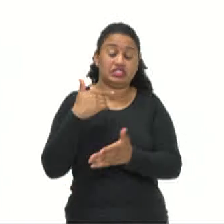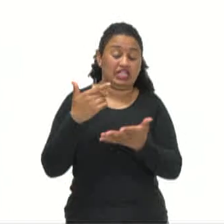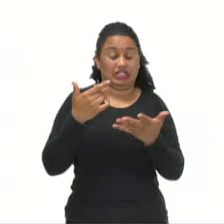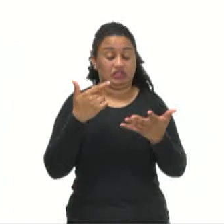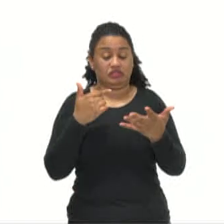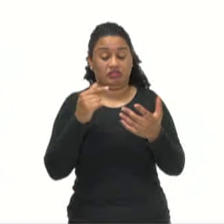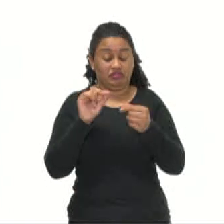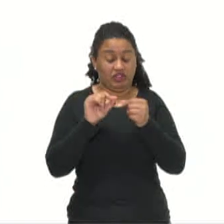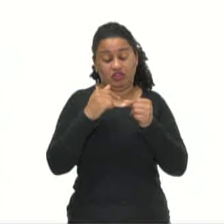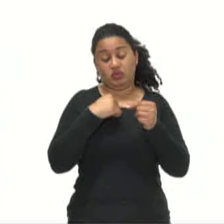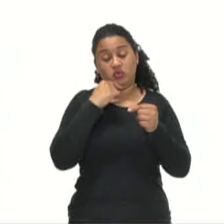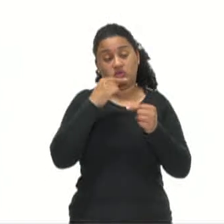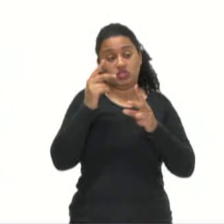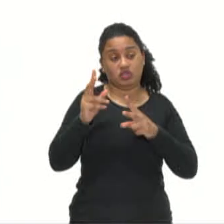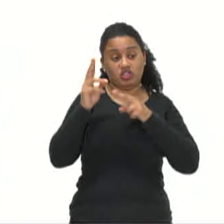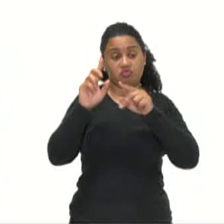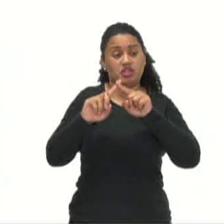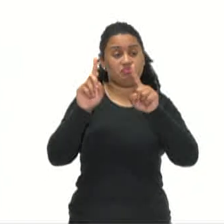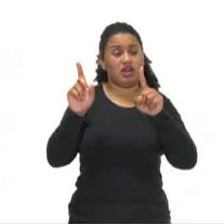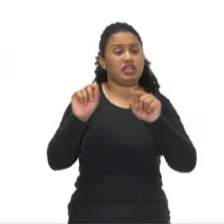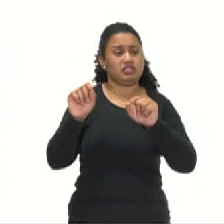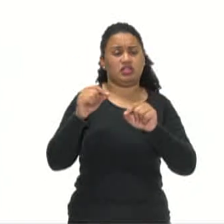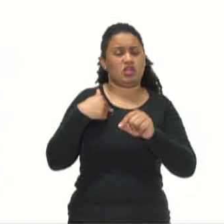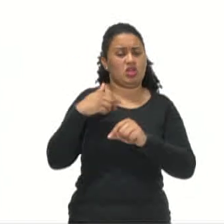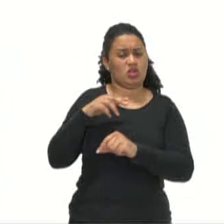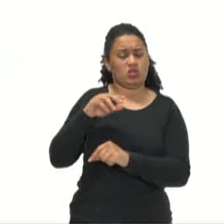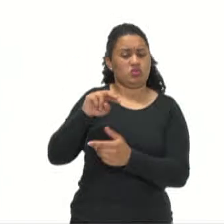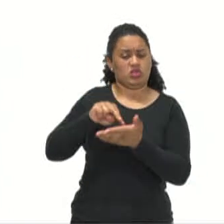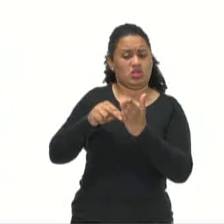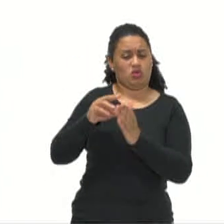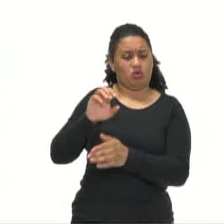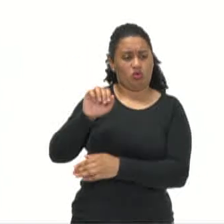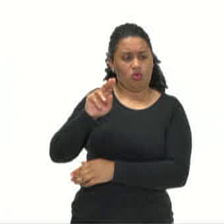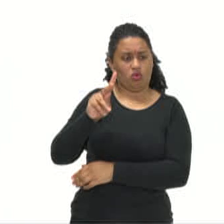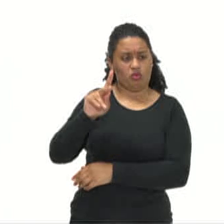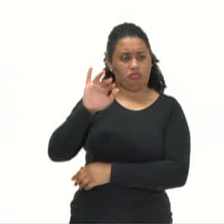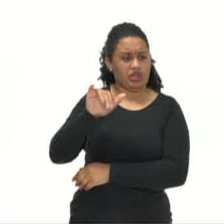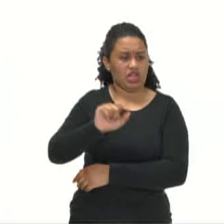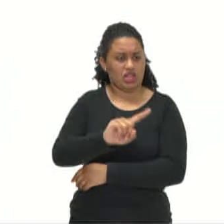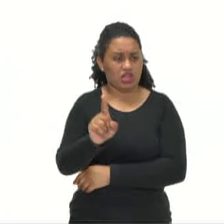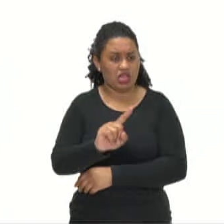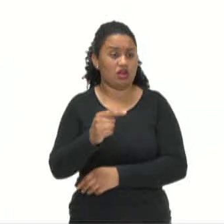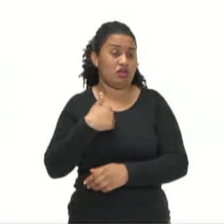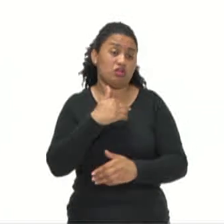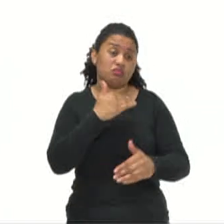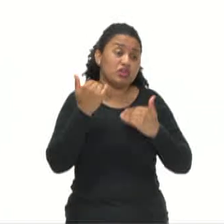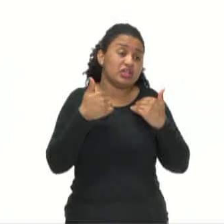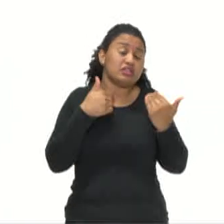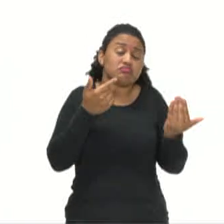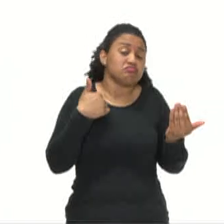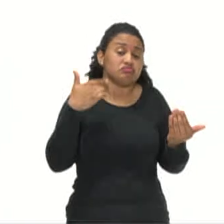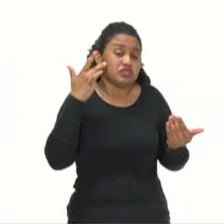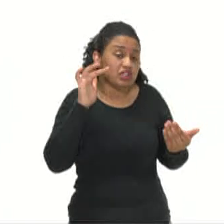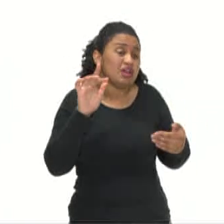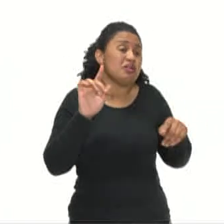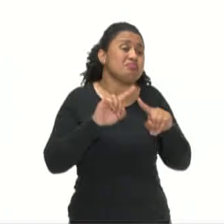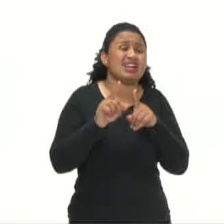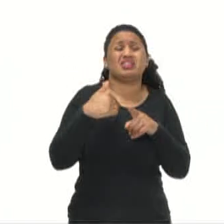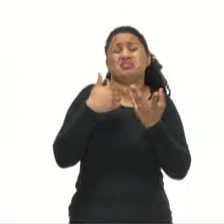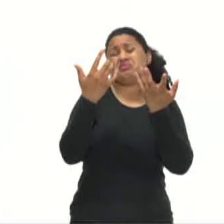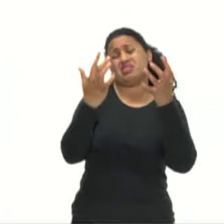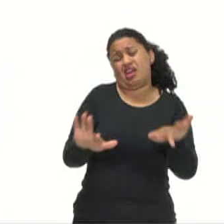sono, mas não o feminino de cupim. Morrerei sem saber isso. E o pior é que não quero